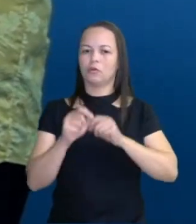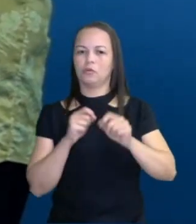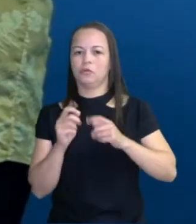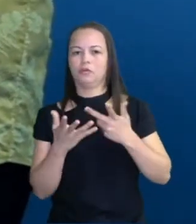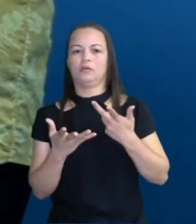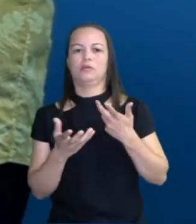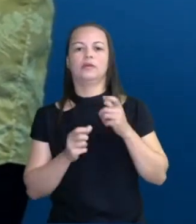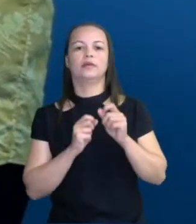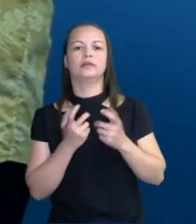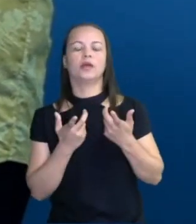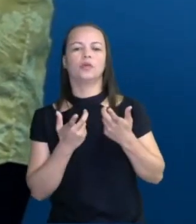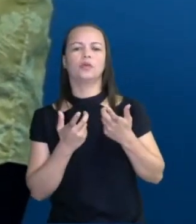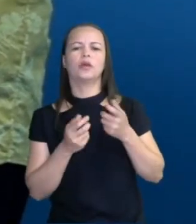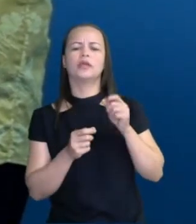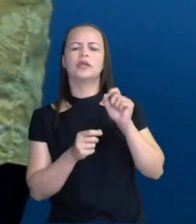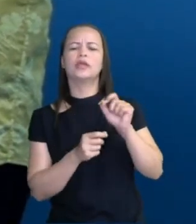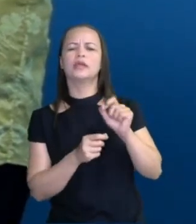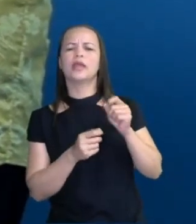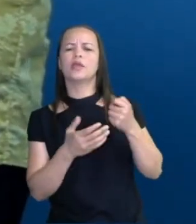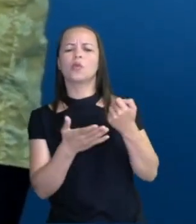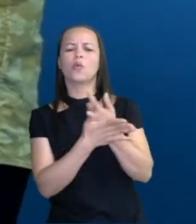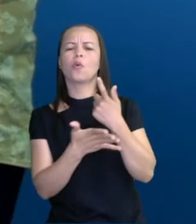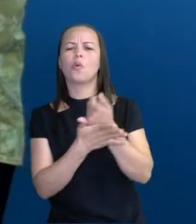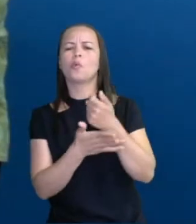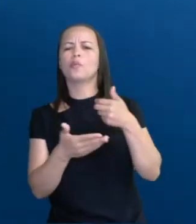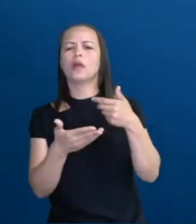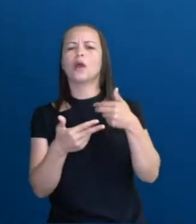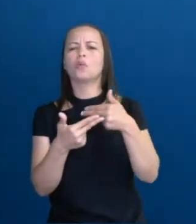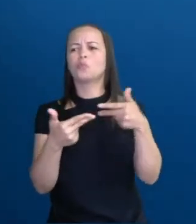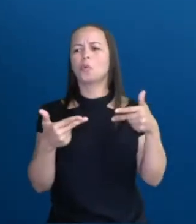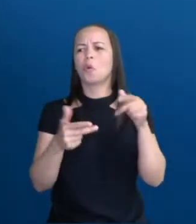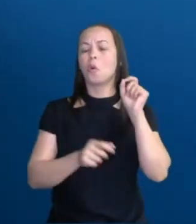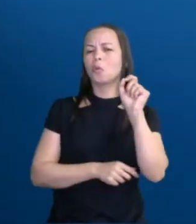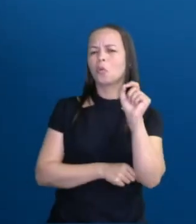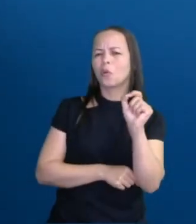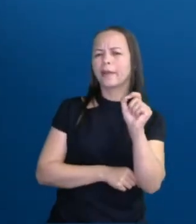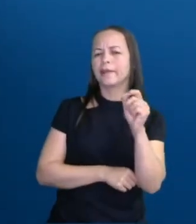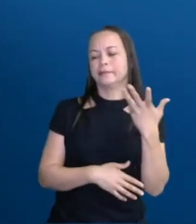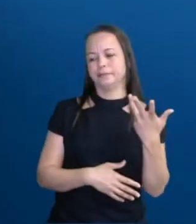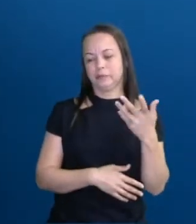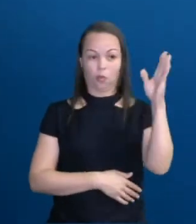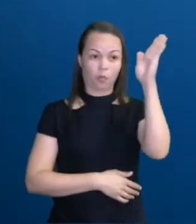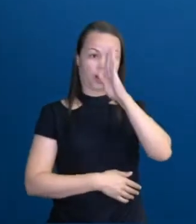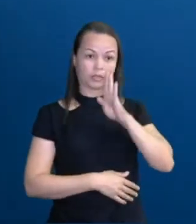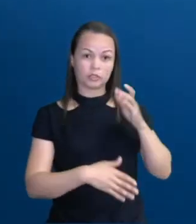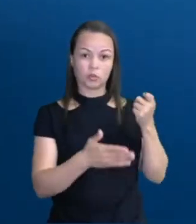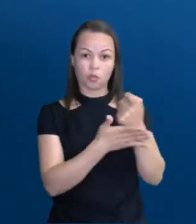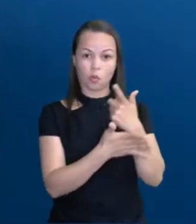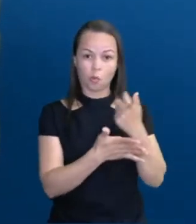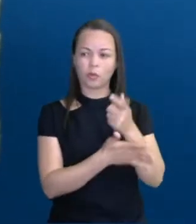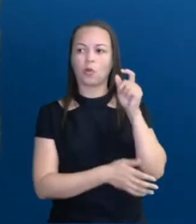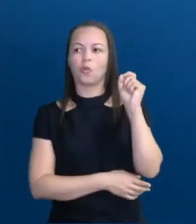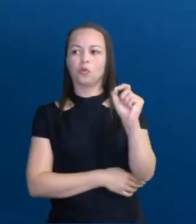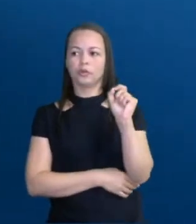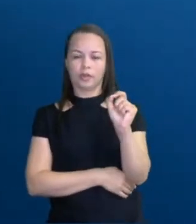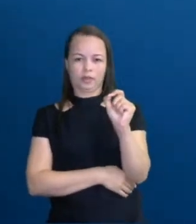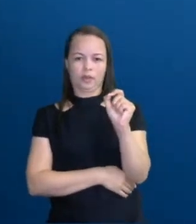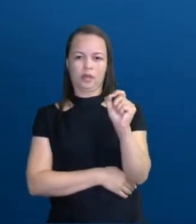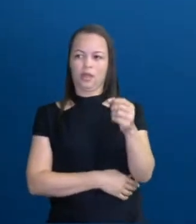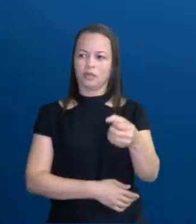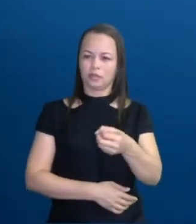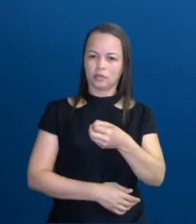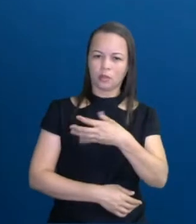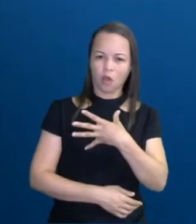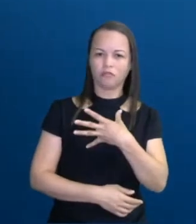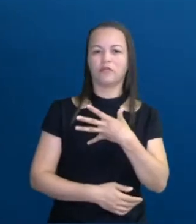tem compra compra alguma coisa O Brasil comprou o que novas